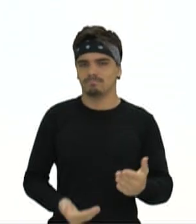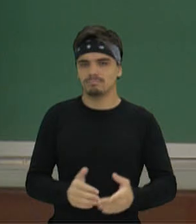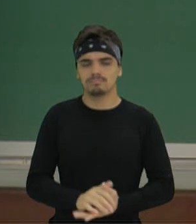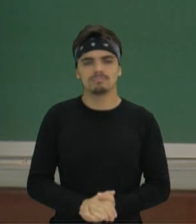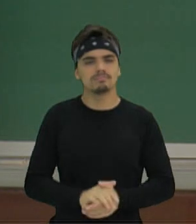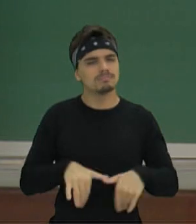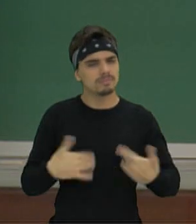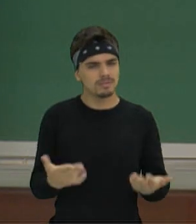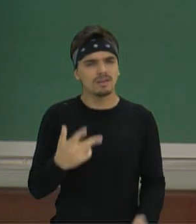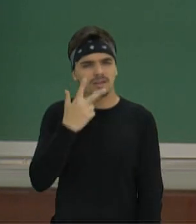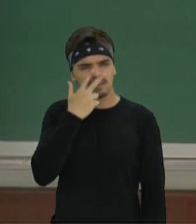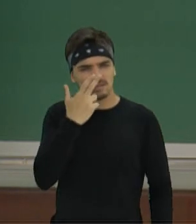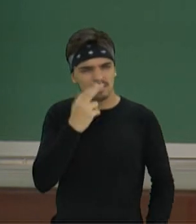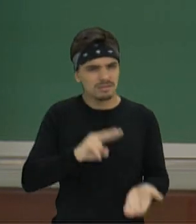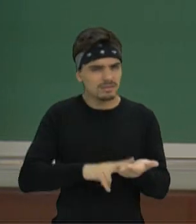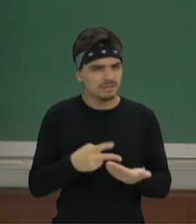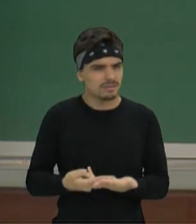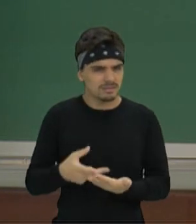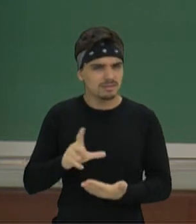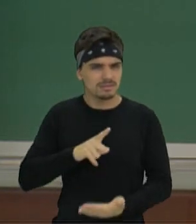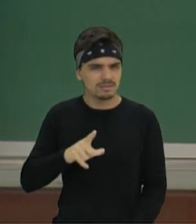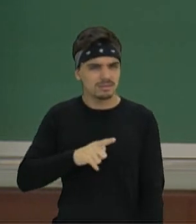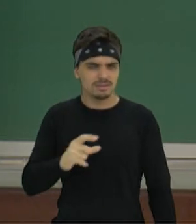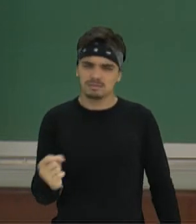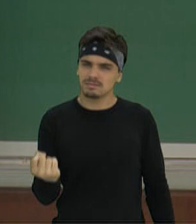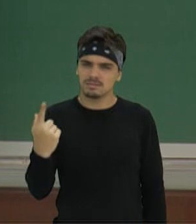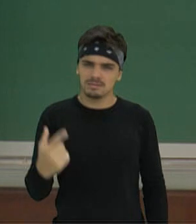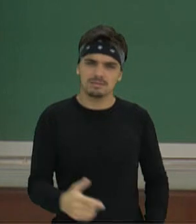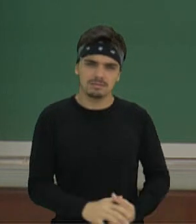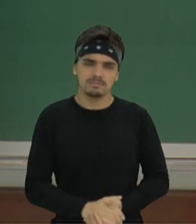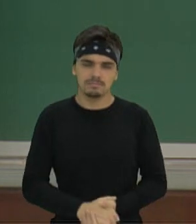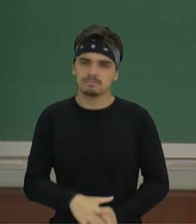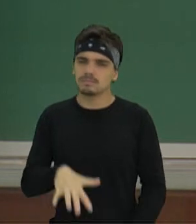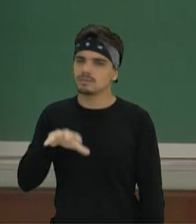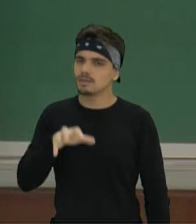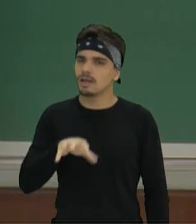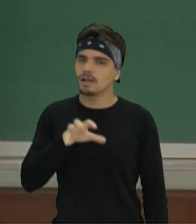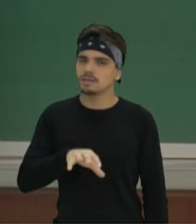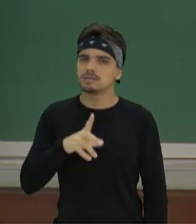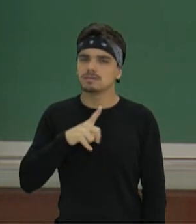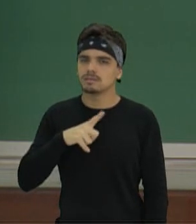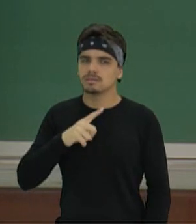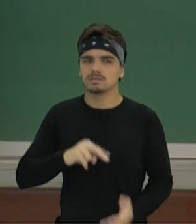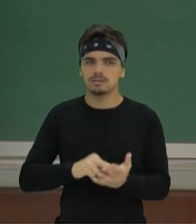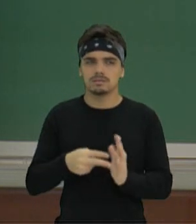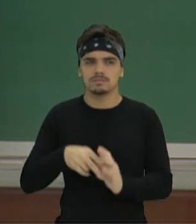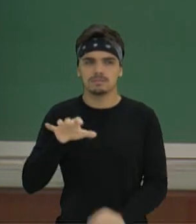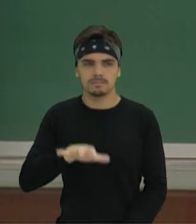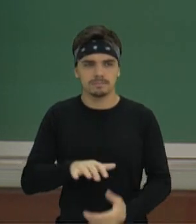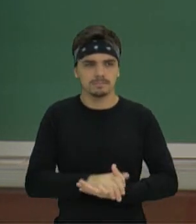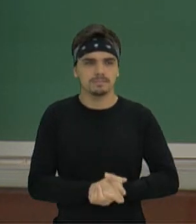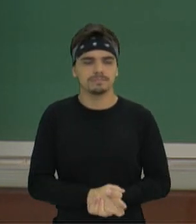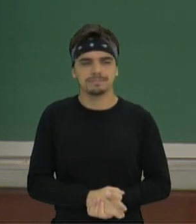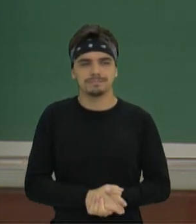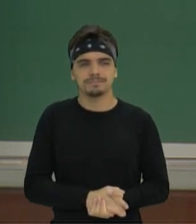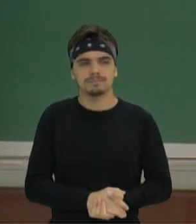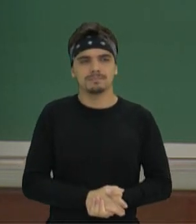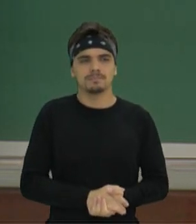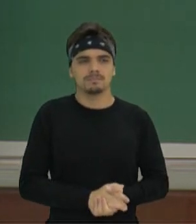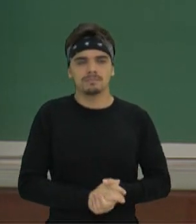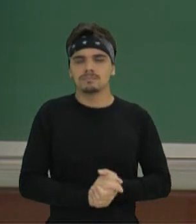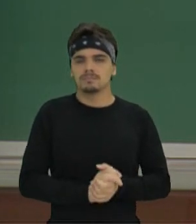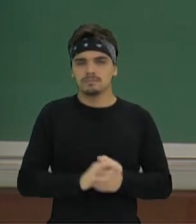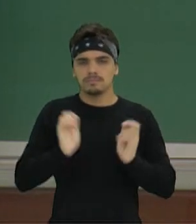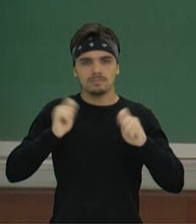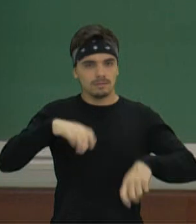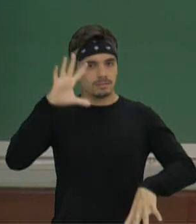Nossa, como às vezes a tradução para letra de música fica meio estranha. Mas mais ou menos é isso que ela está falando. Para que a gente possa interpretar